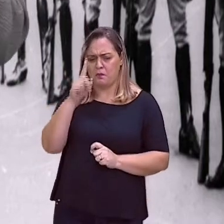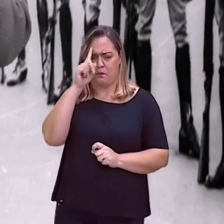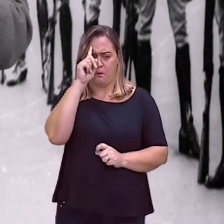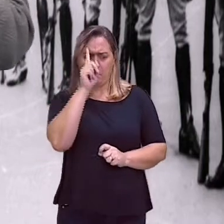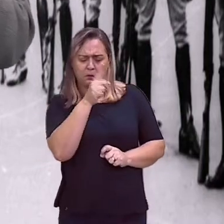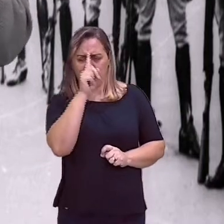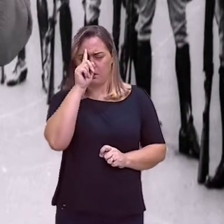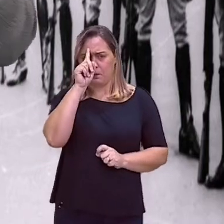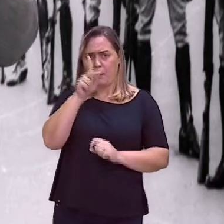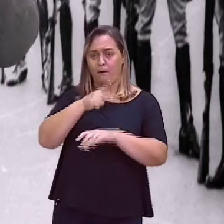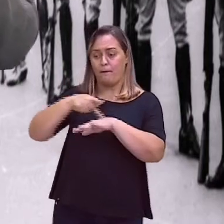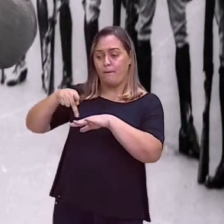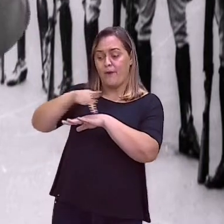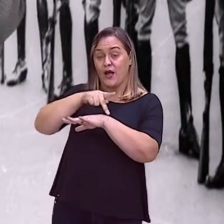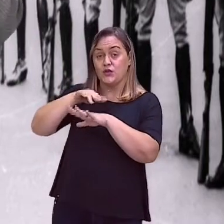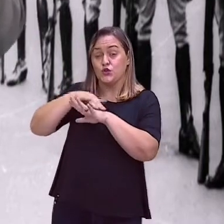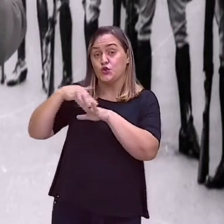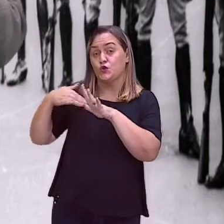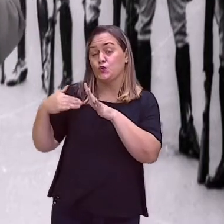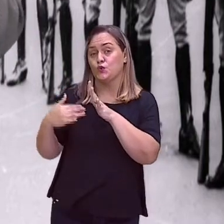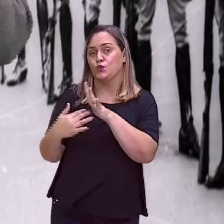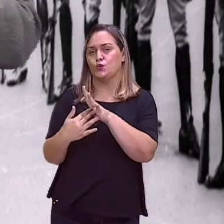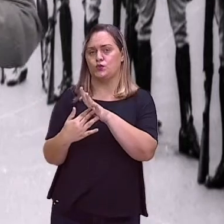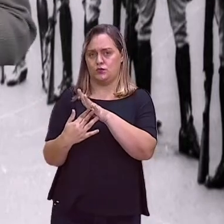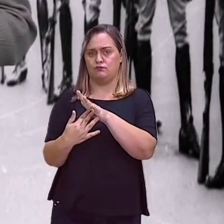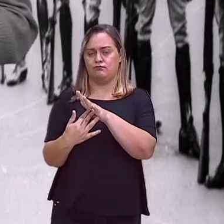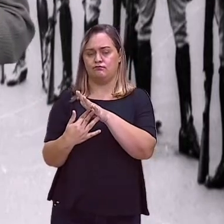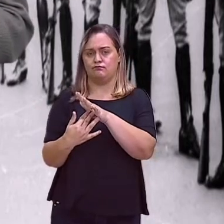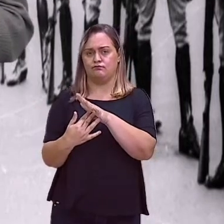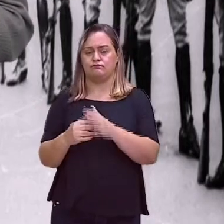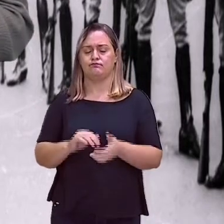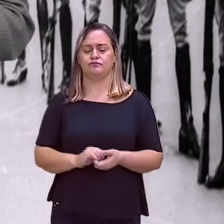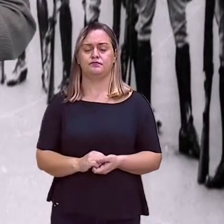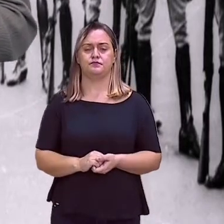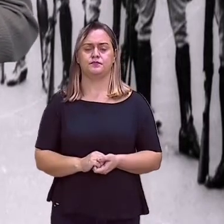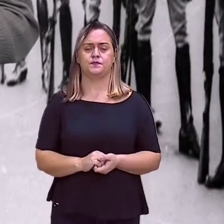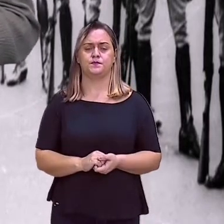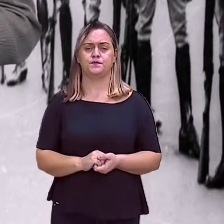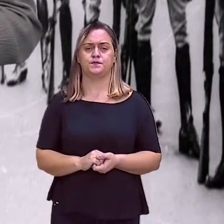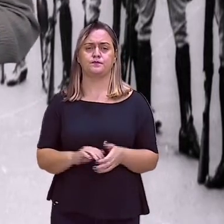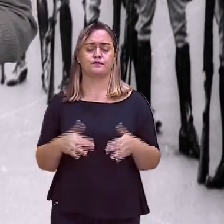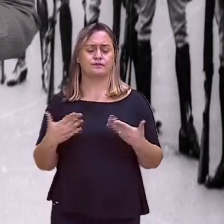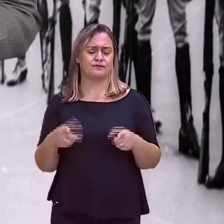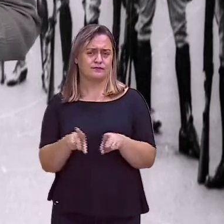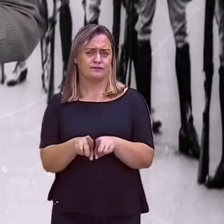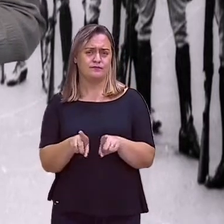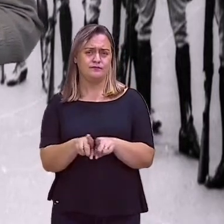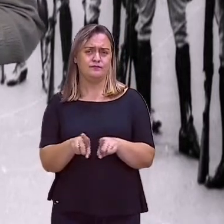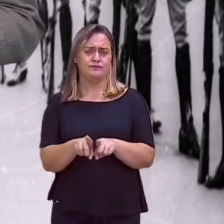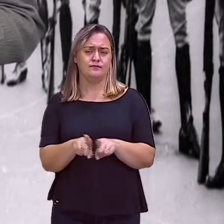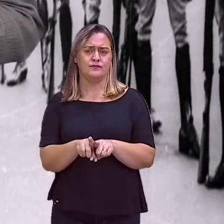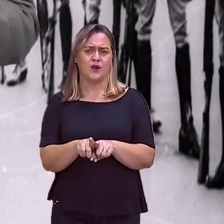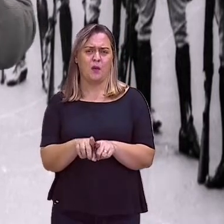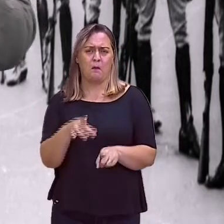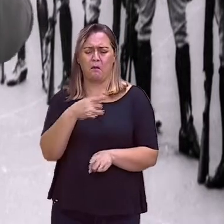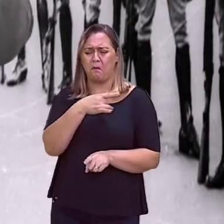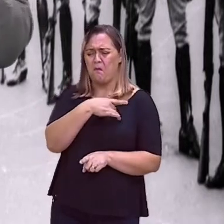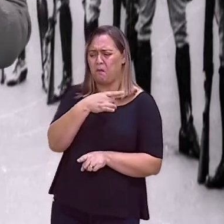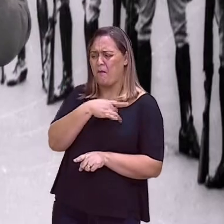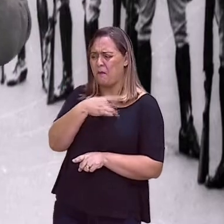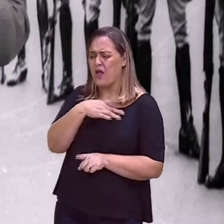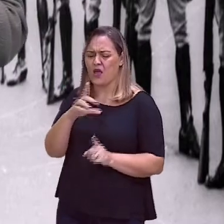país de uma forma repressora, ditatorial, com amplos poderes. Além disso, o temor da atuação dos